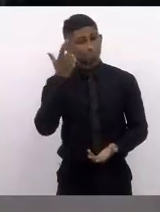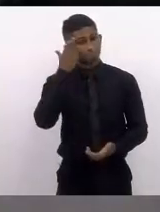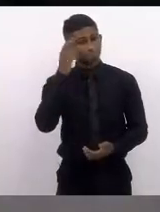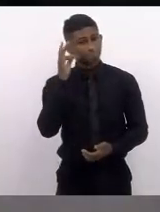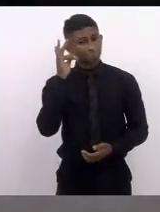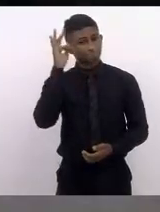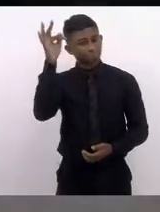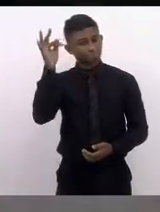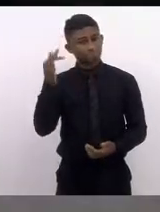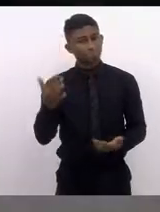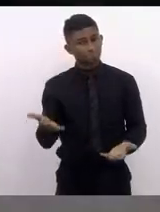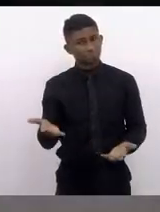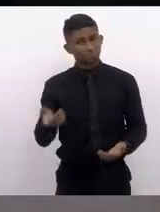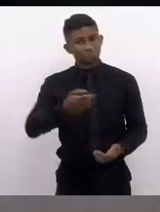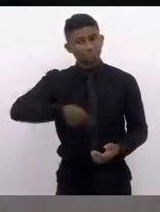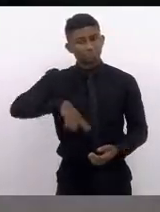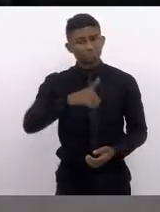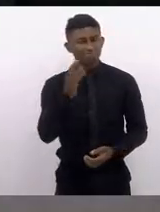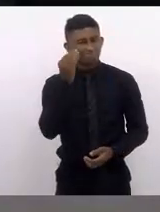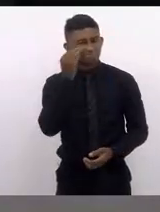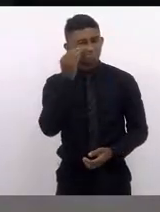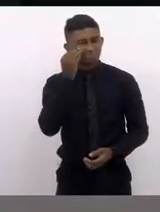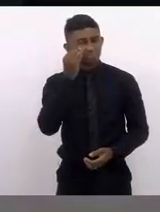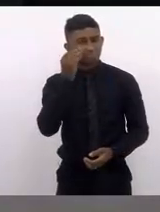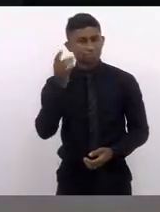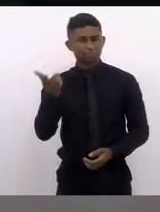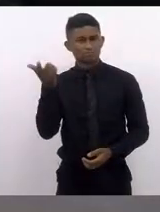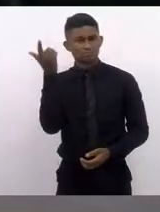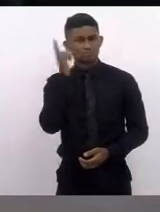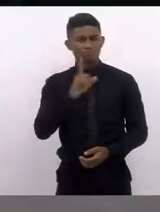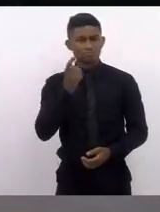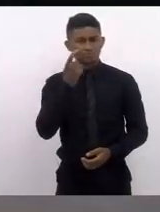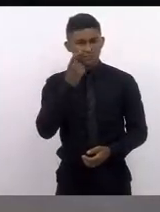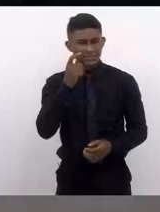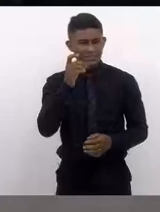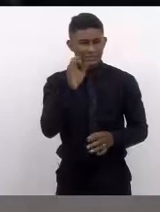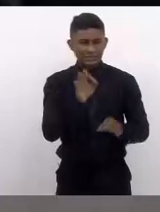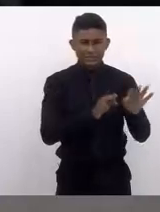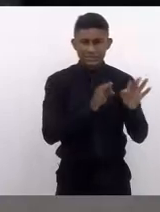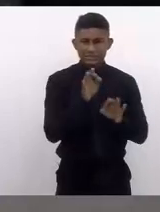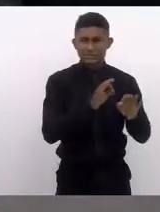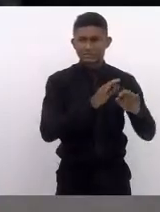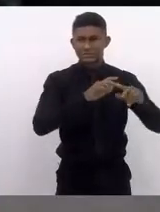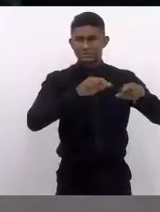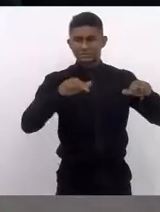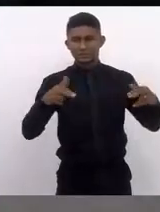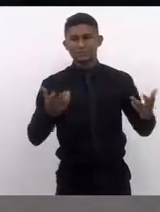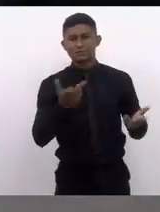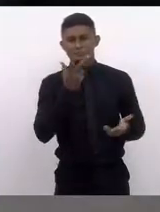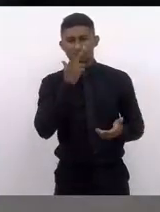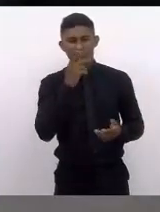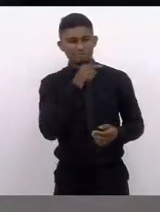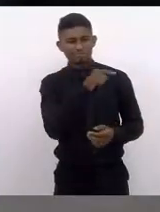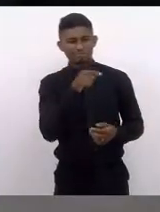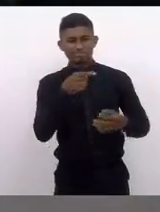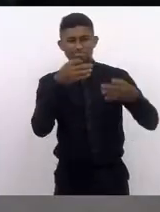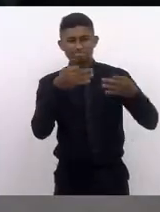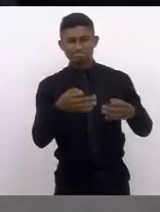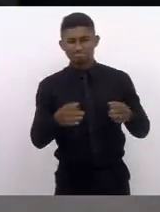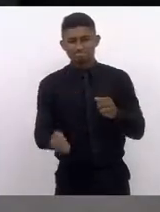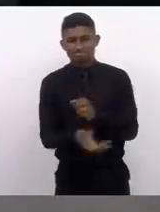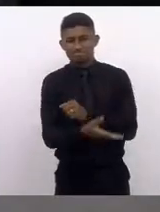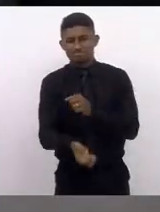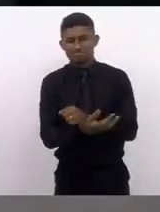tantas Idas e vinda a gente não consiga fazer rever todo esse processo que foi feita de forma desonesta e